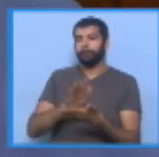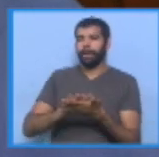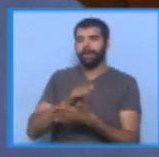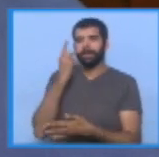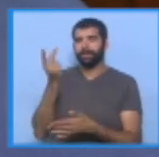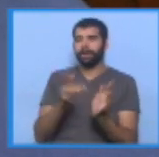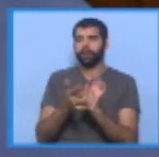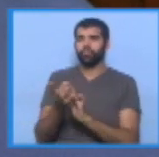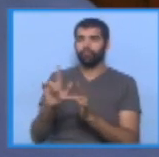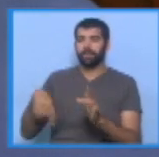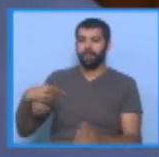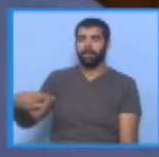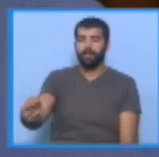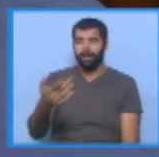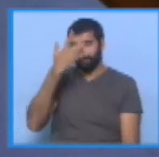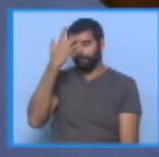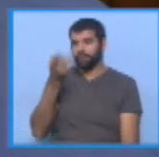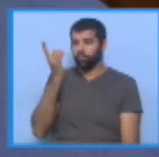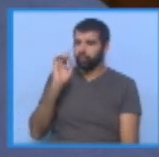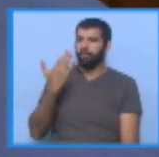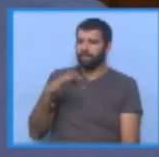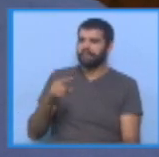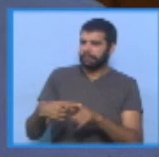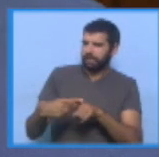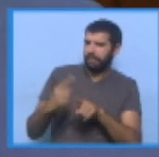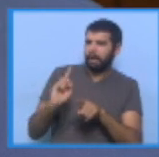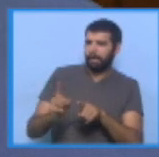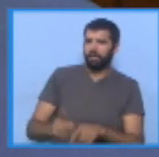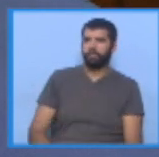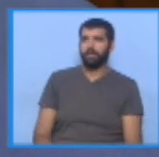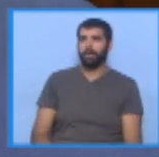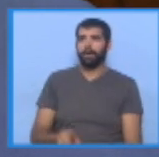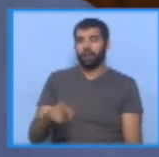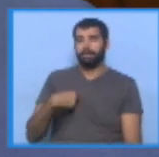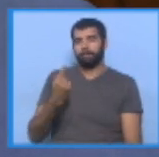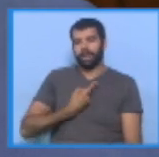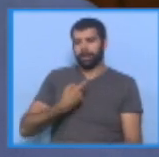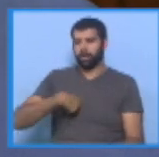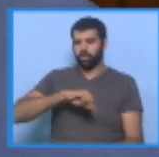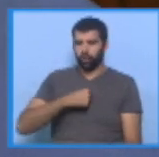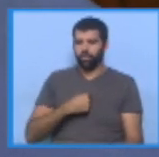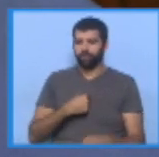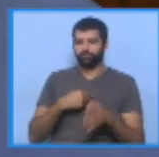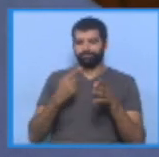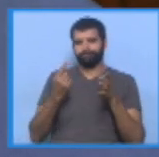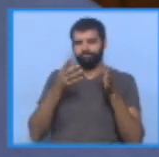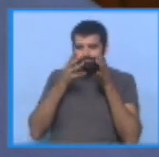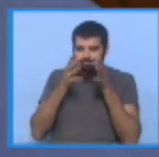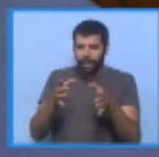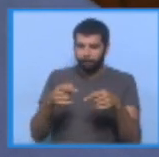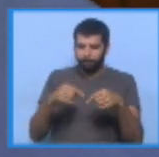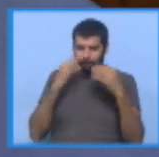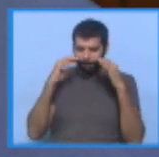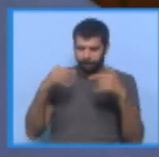é fácil, mas é sumamente aliciante. E, de facto, como disse, temos de abdicar de pôr o centro no eu.